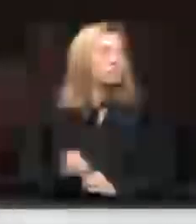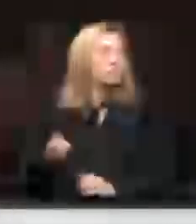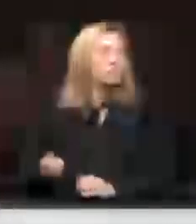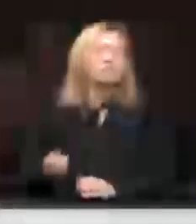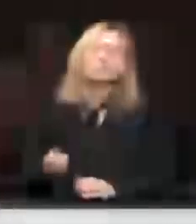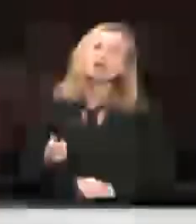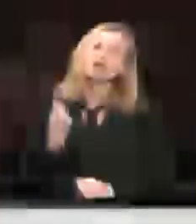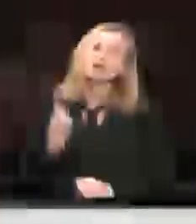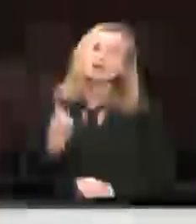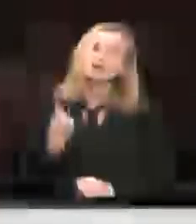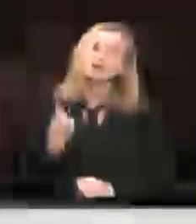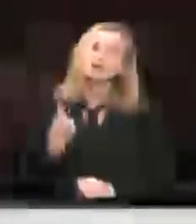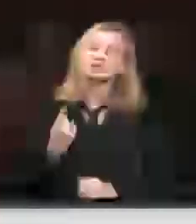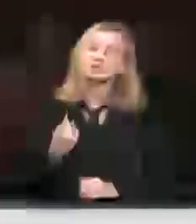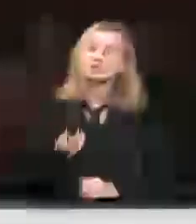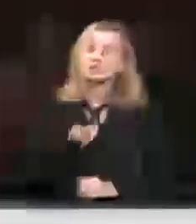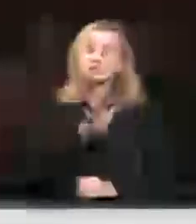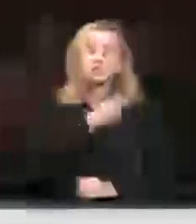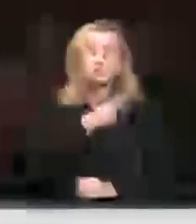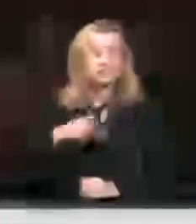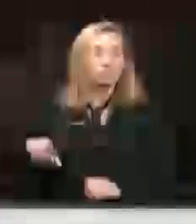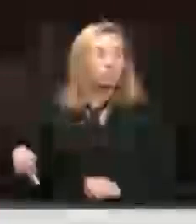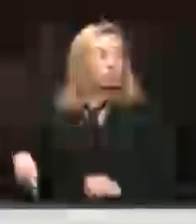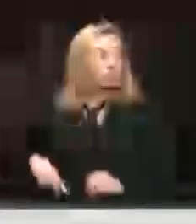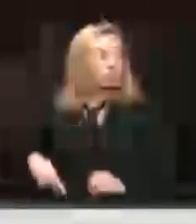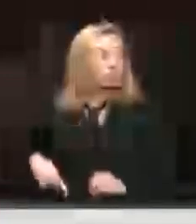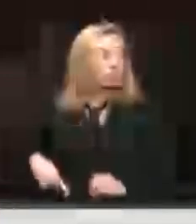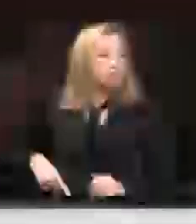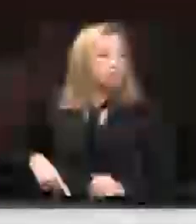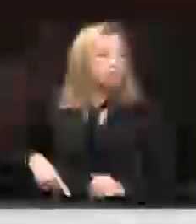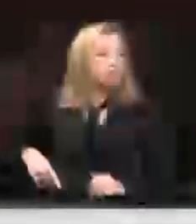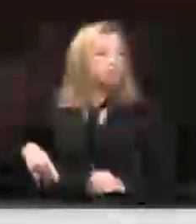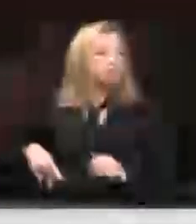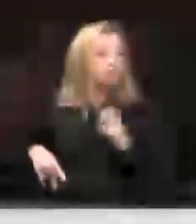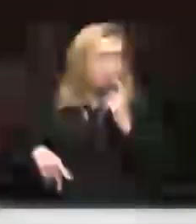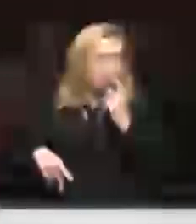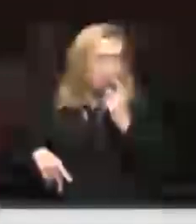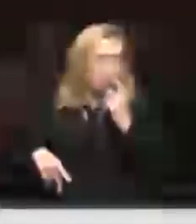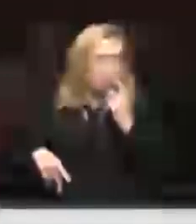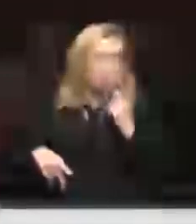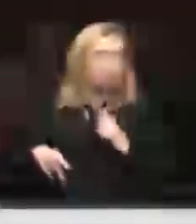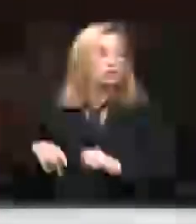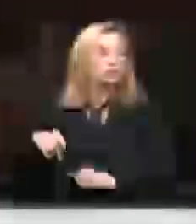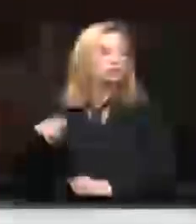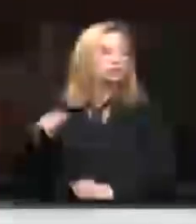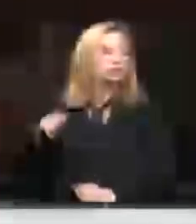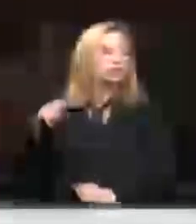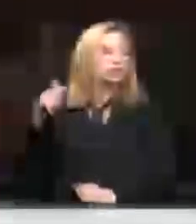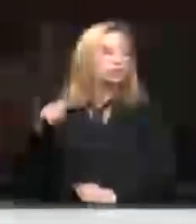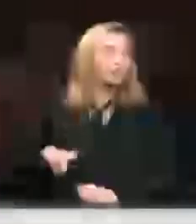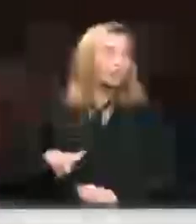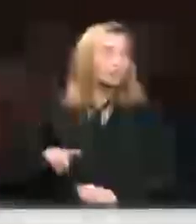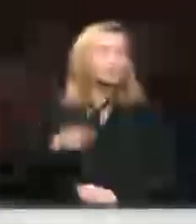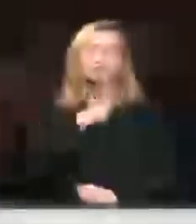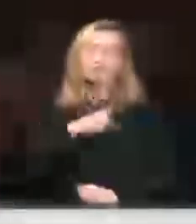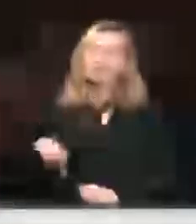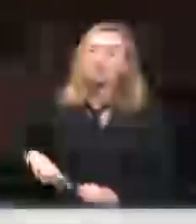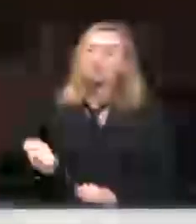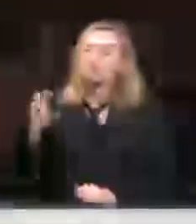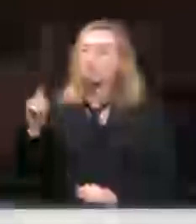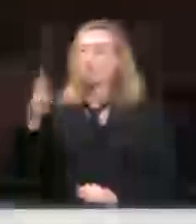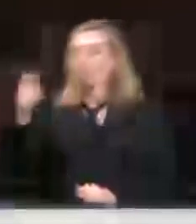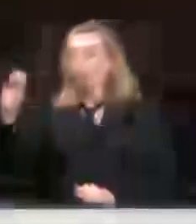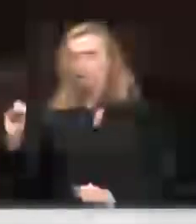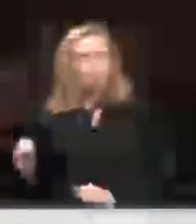Ex-presidente da República está preso, ex-governador do Estado está preso, o ex-presidente do COB está preso, o Eduardo